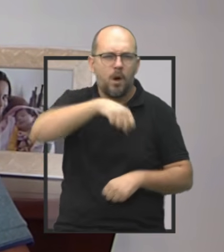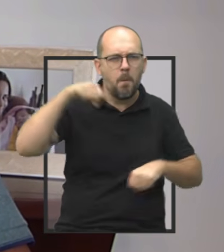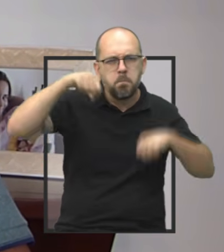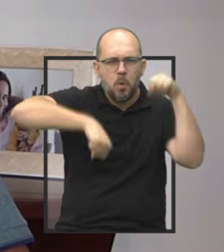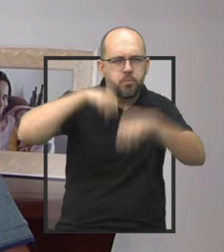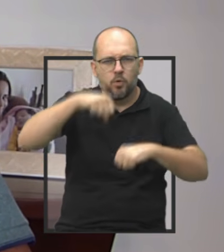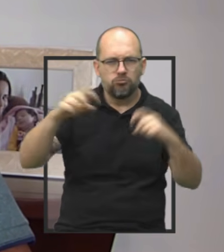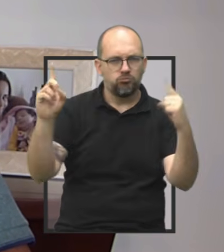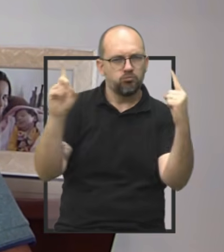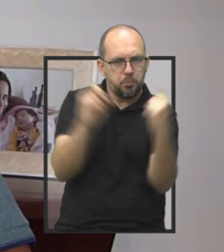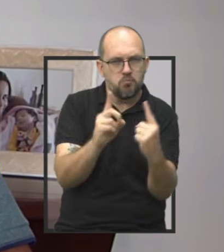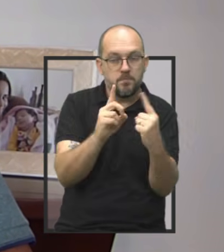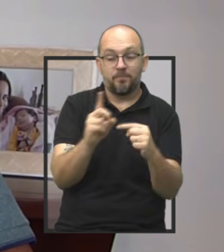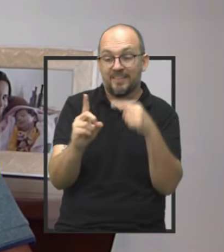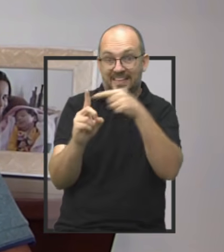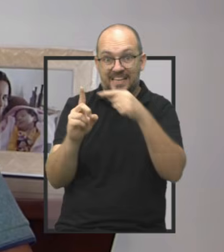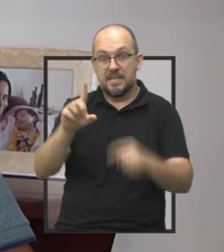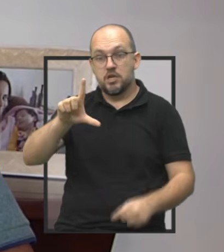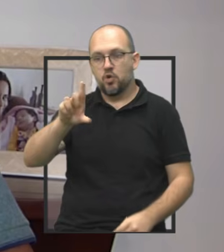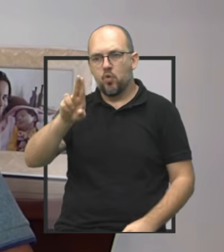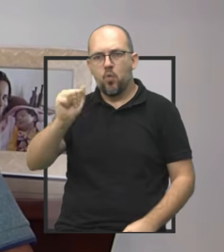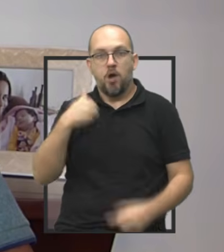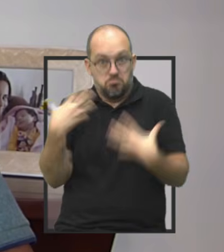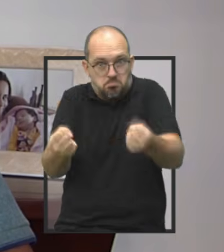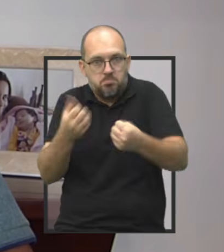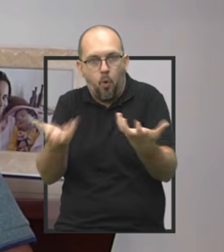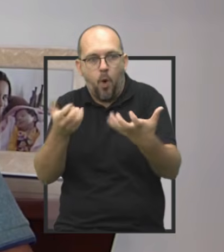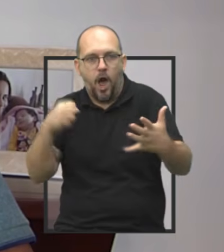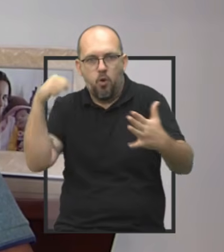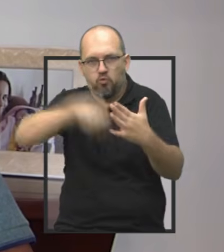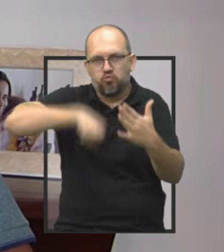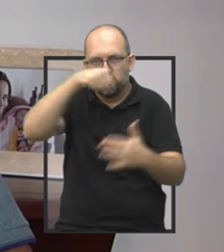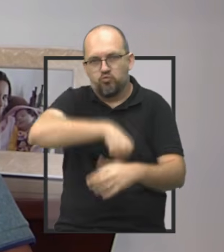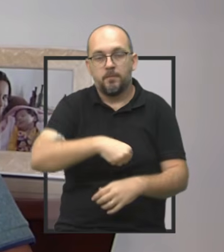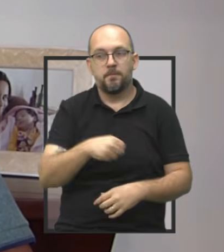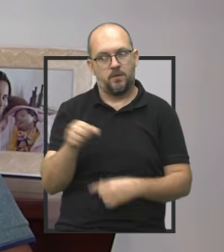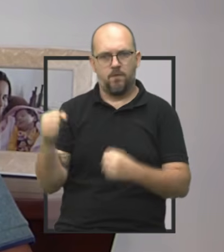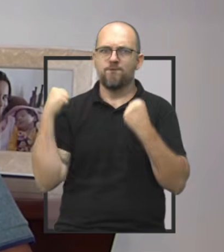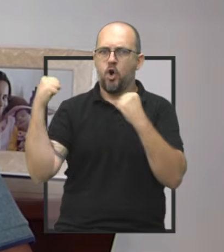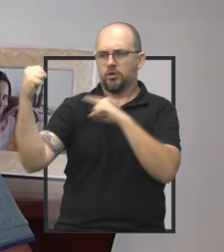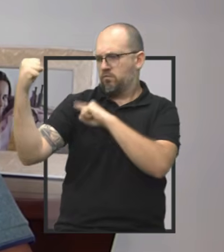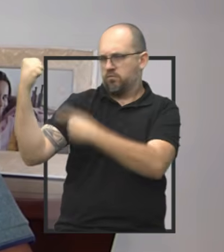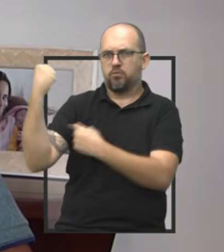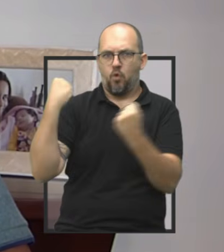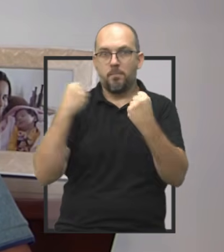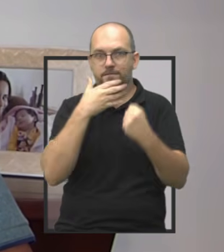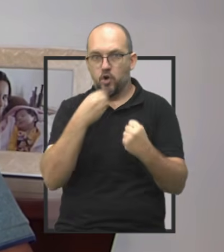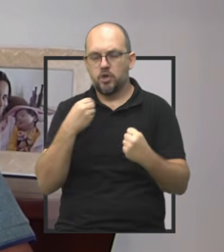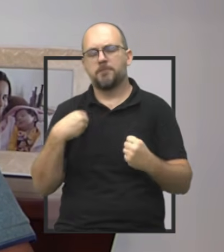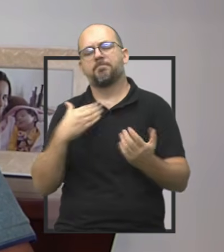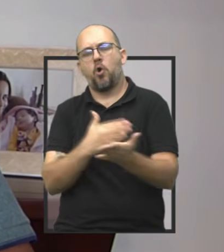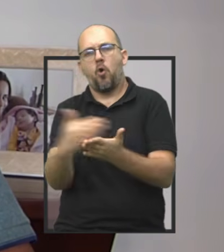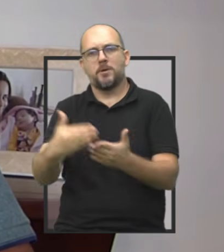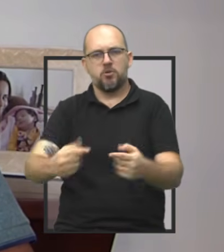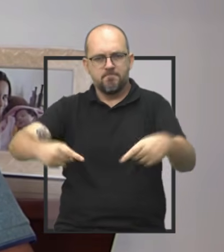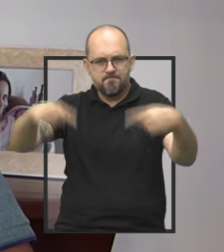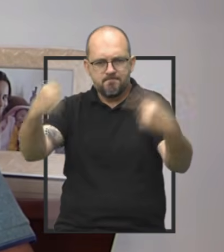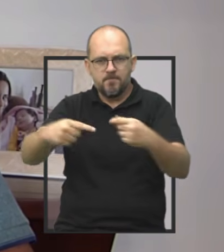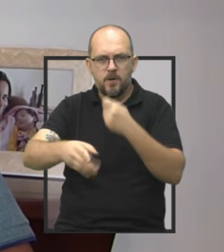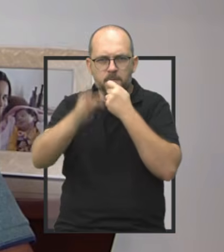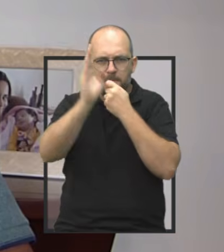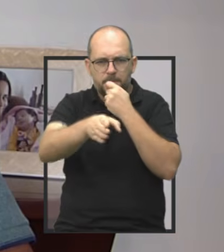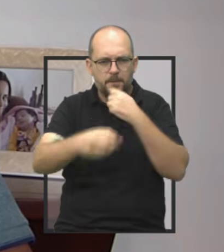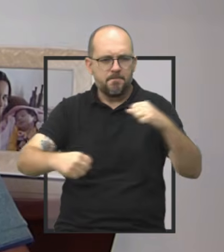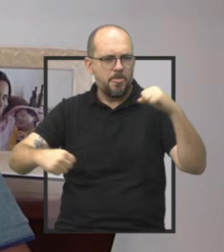Paulo. E o Lua foi lutar com ela. Só que o Lua era uma pessoa forte também. E